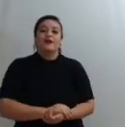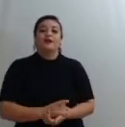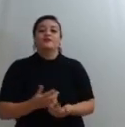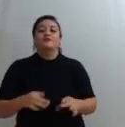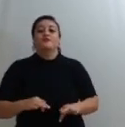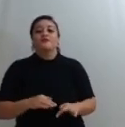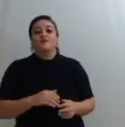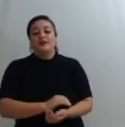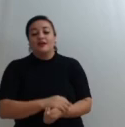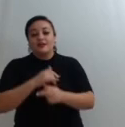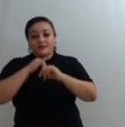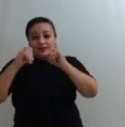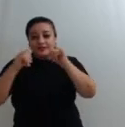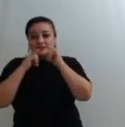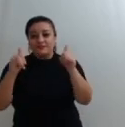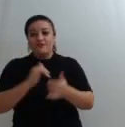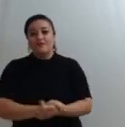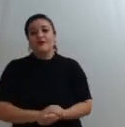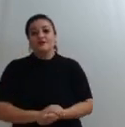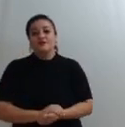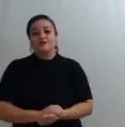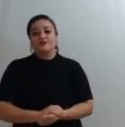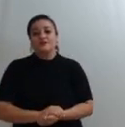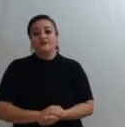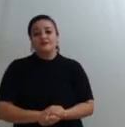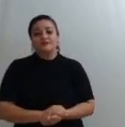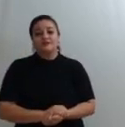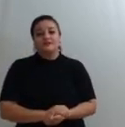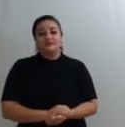telemáticos e informáticos.